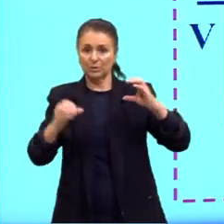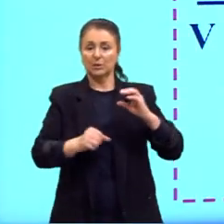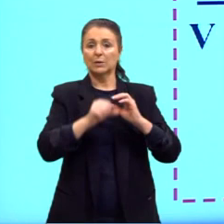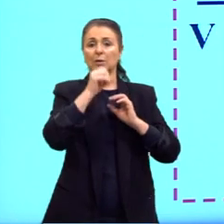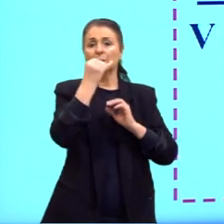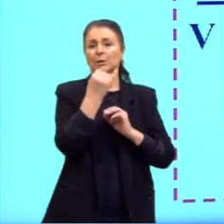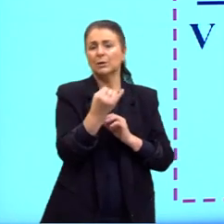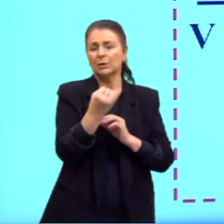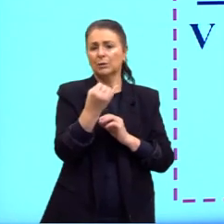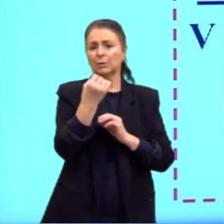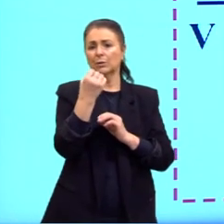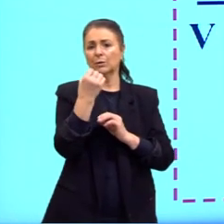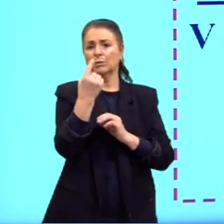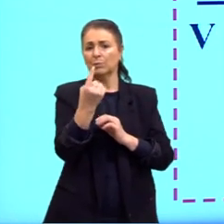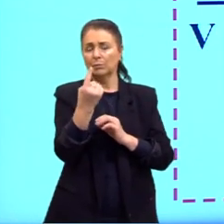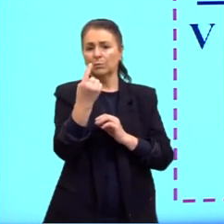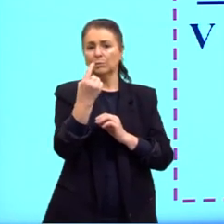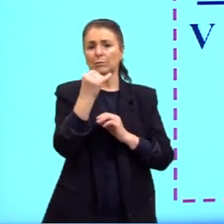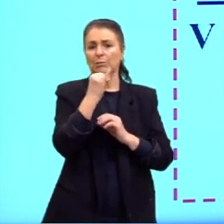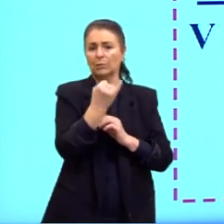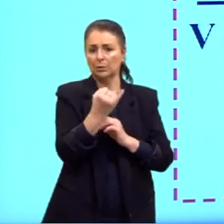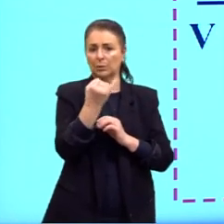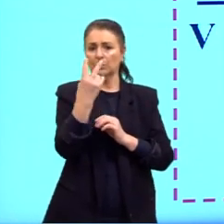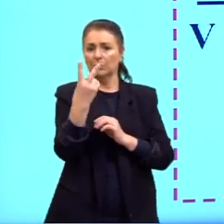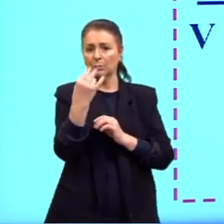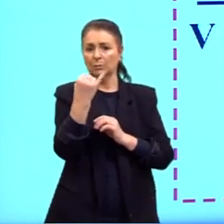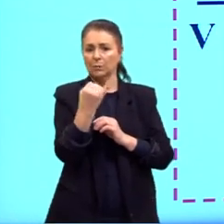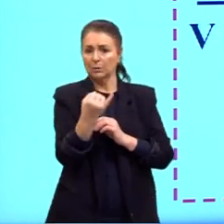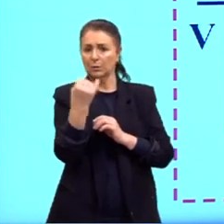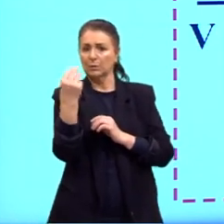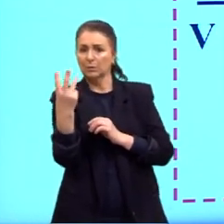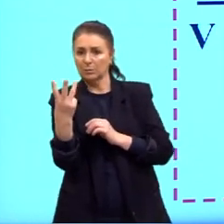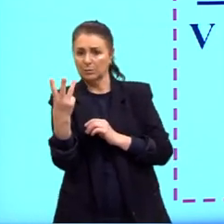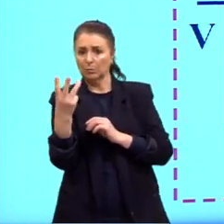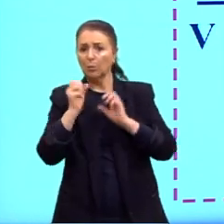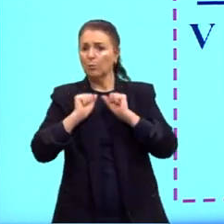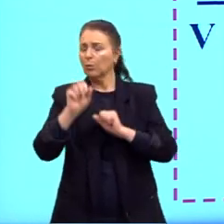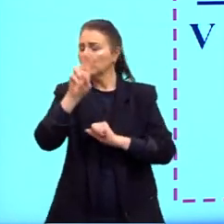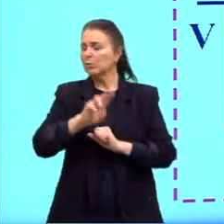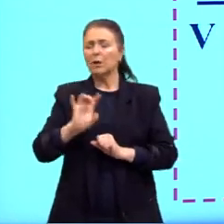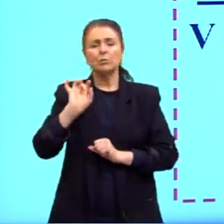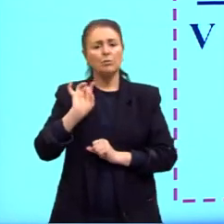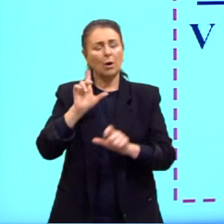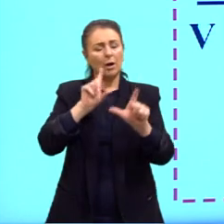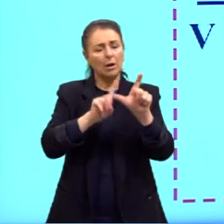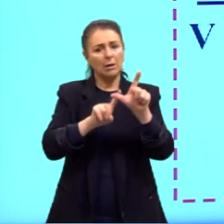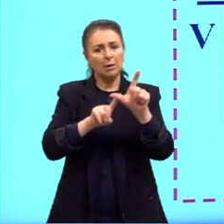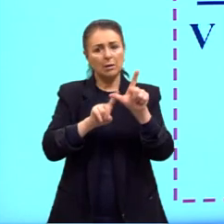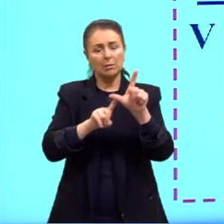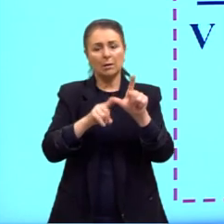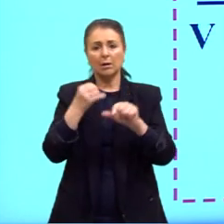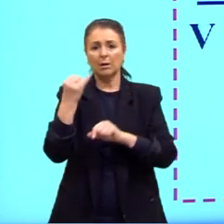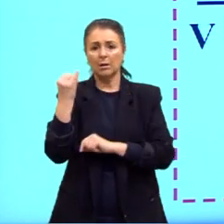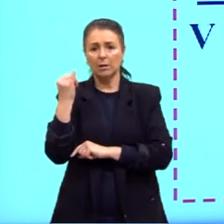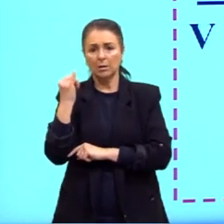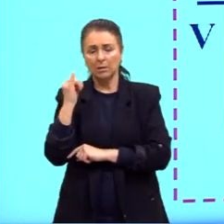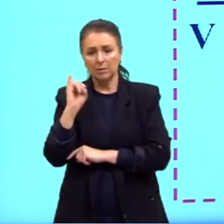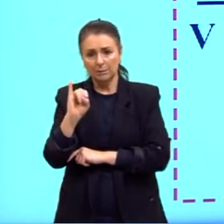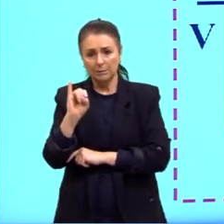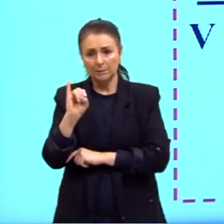um e dois e três elas são iguais então poderia colocar simplesmente ir não faz diferença né